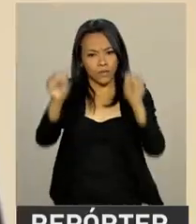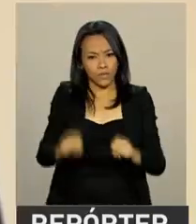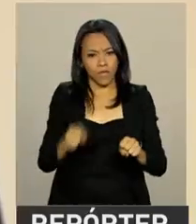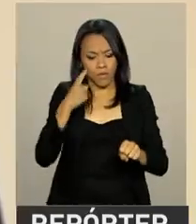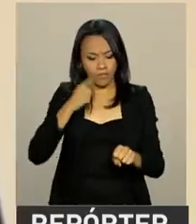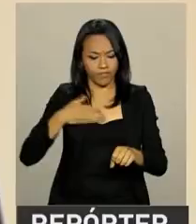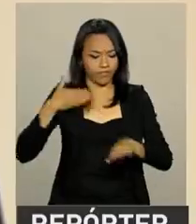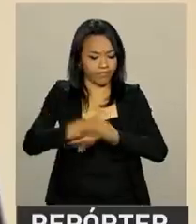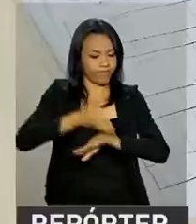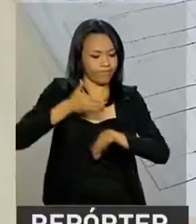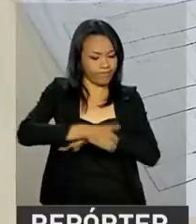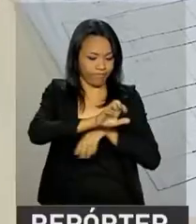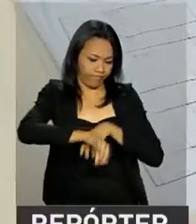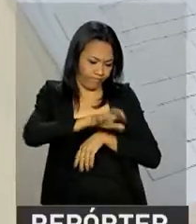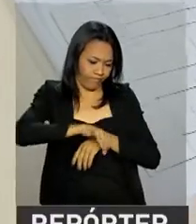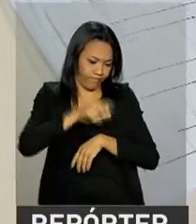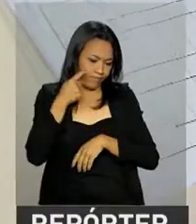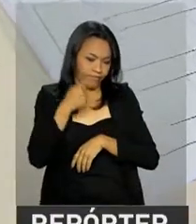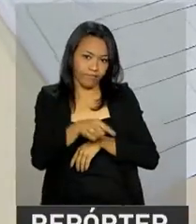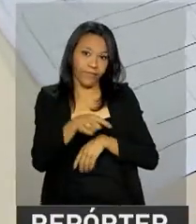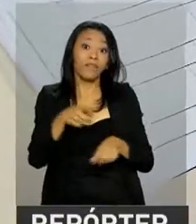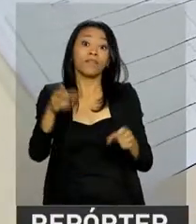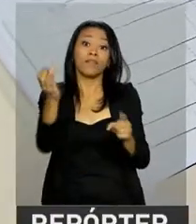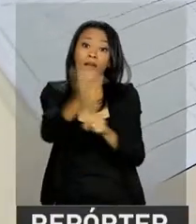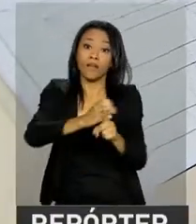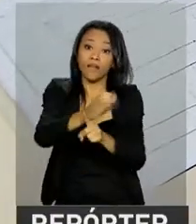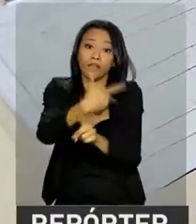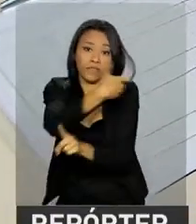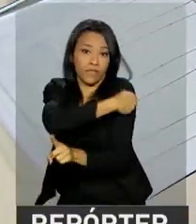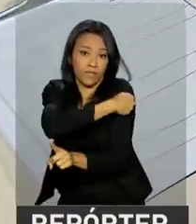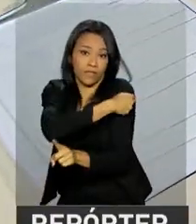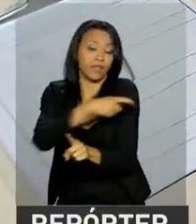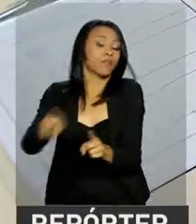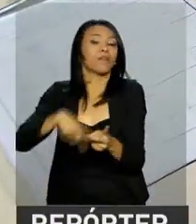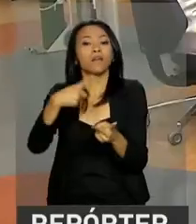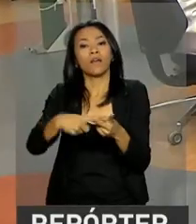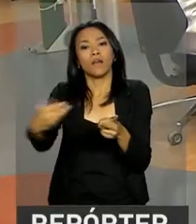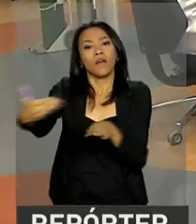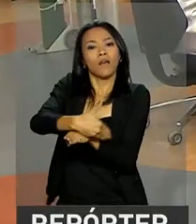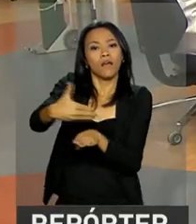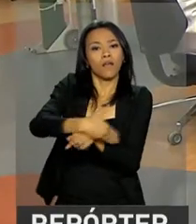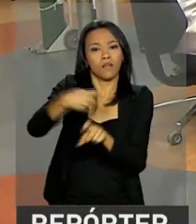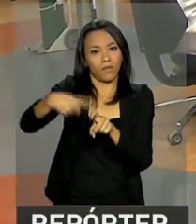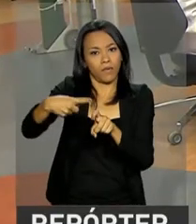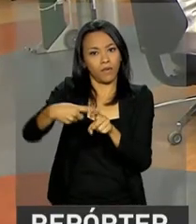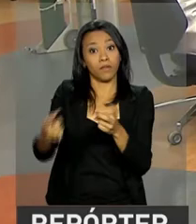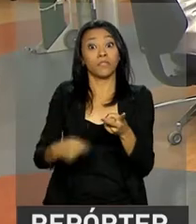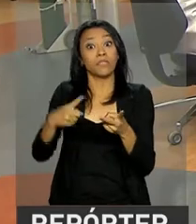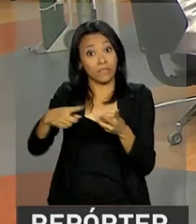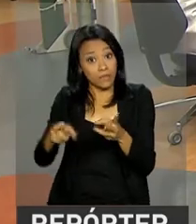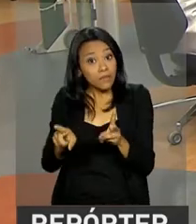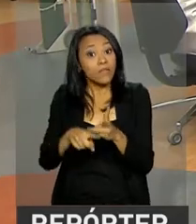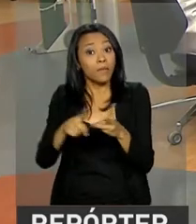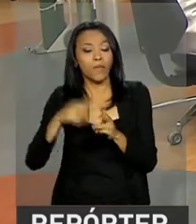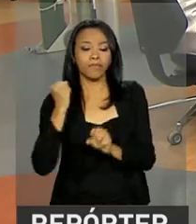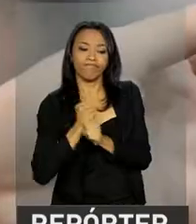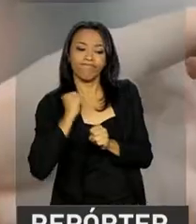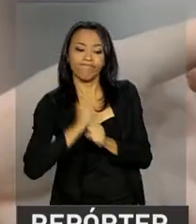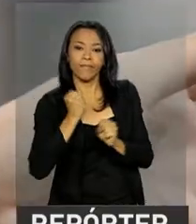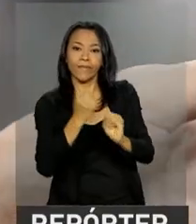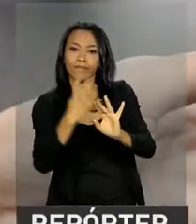como prontuário e caderneta de vacina agendar consultas e acompanhar a lista de espera para cirurgia